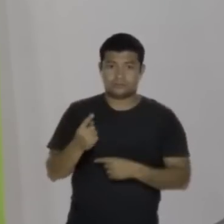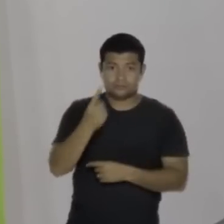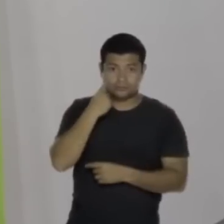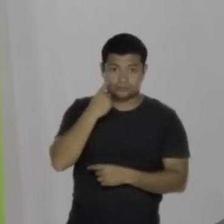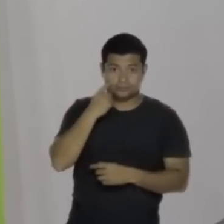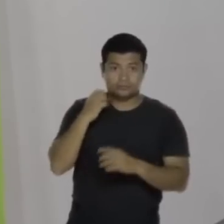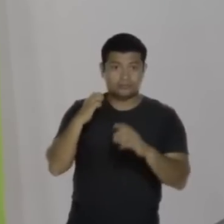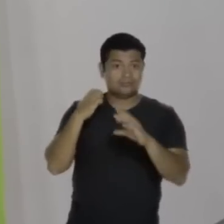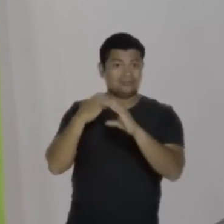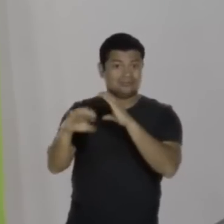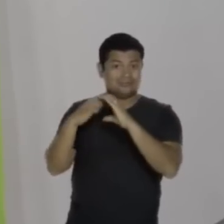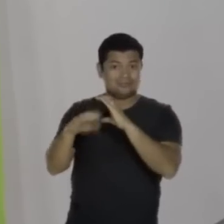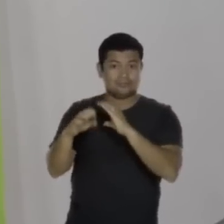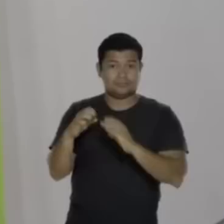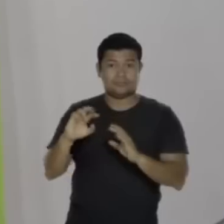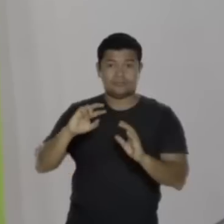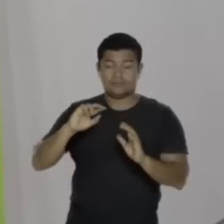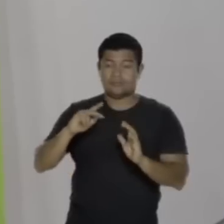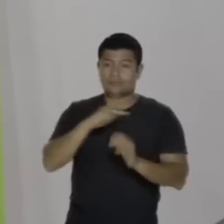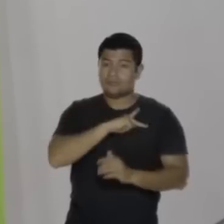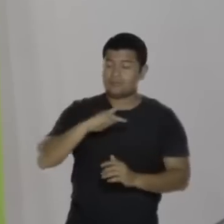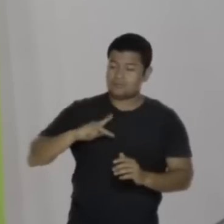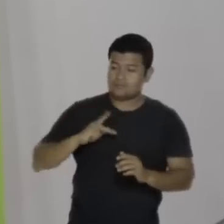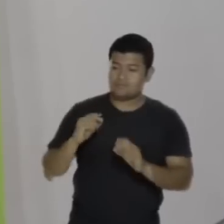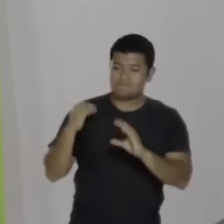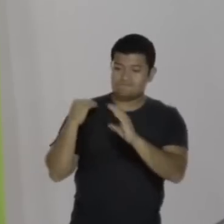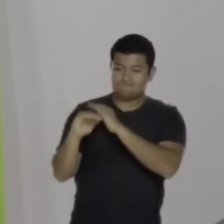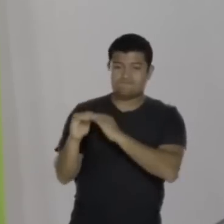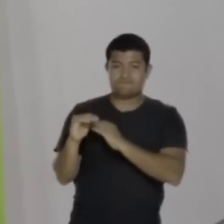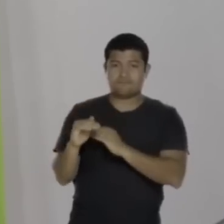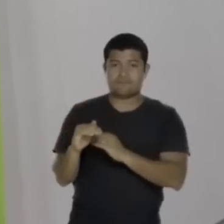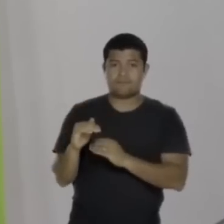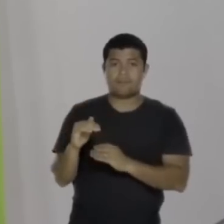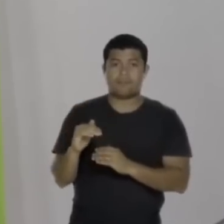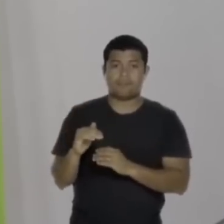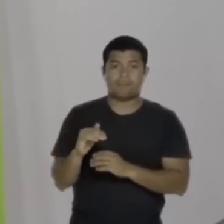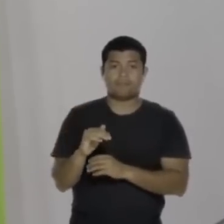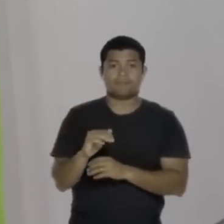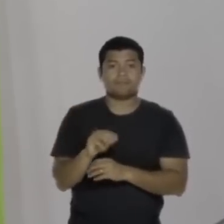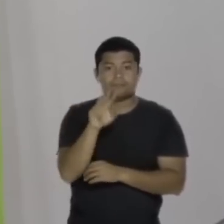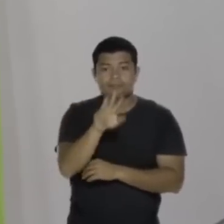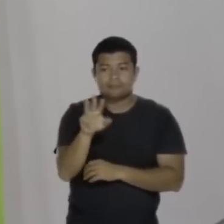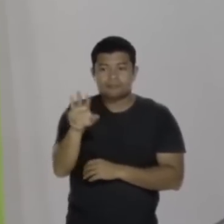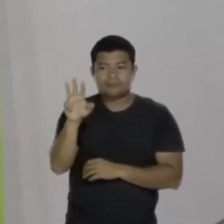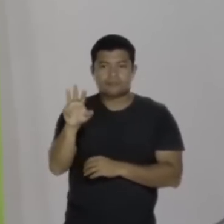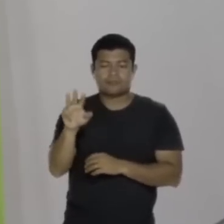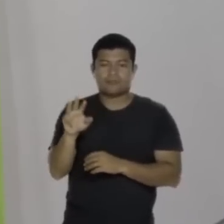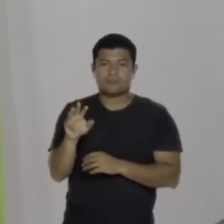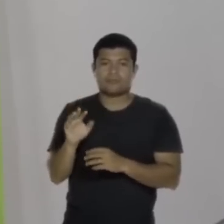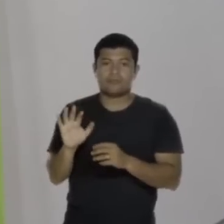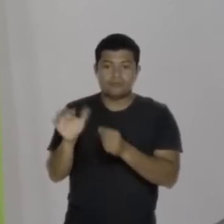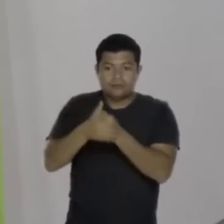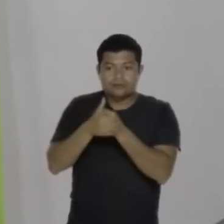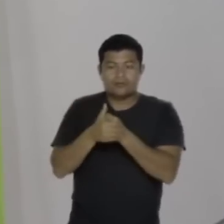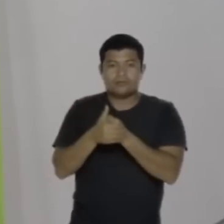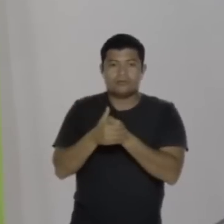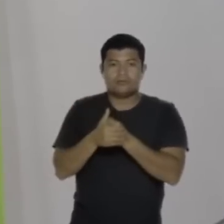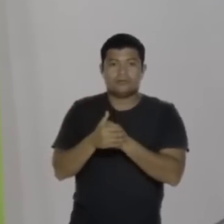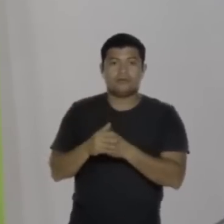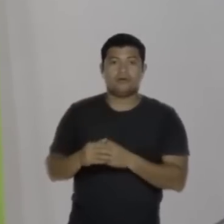e-mail foi publicado, foi feito em um site anônimo que gera e-mails falsos. E o crime maior não é ela ter